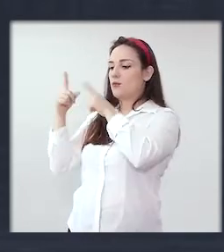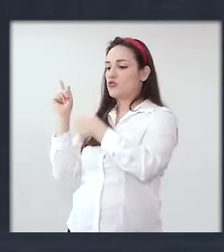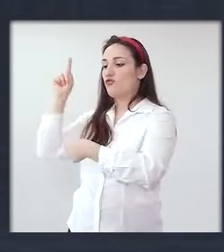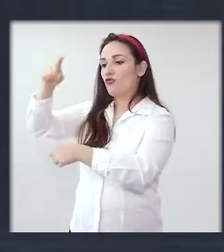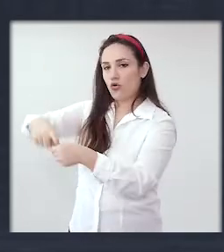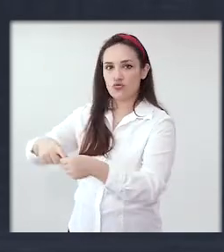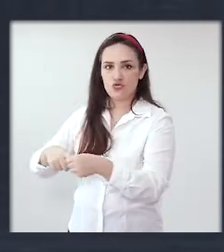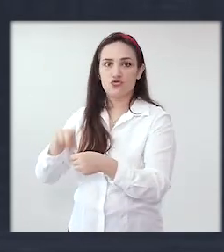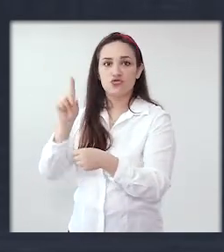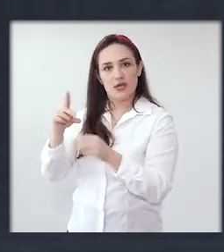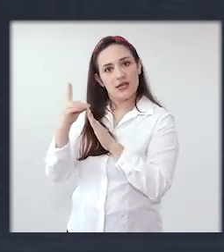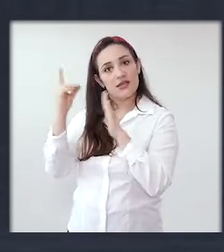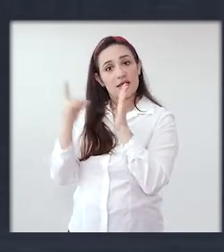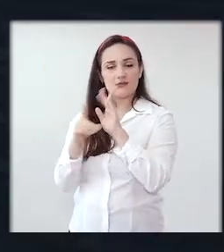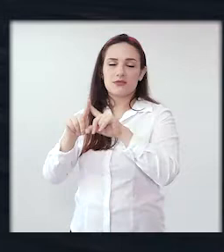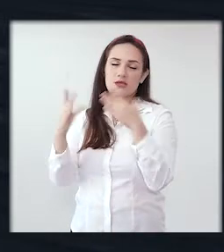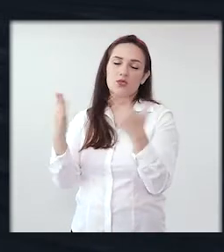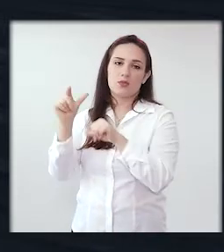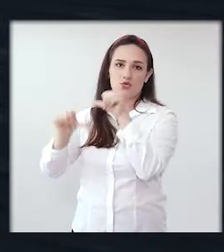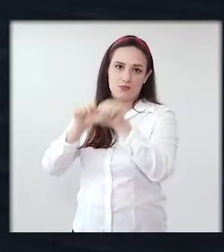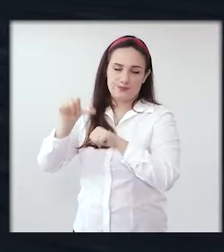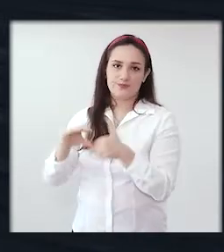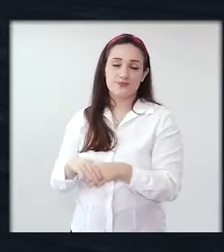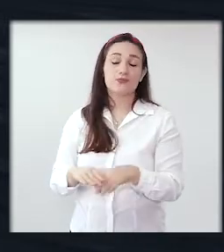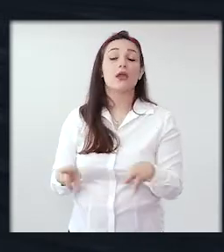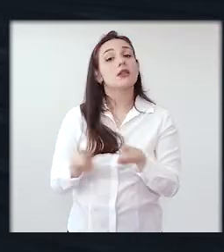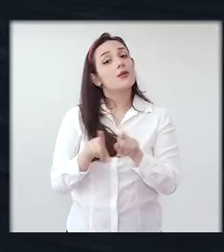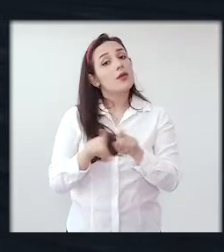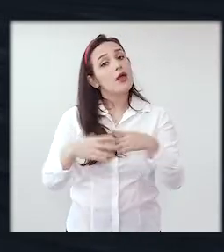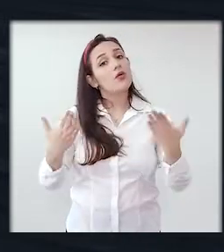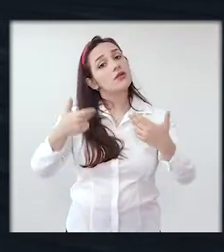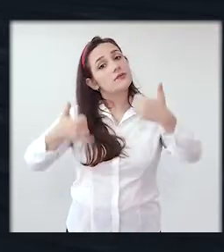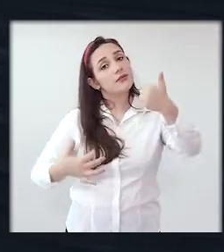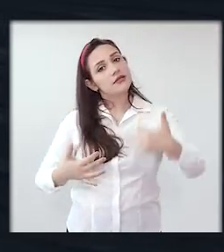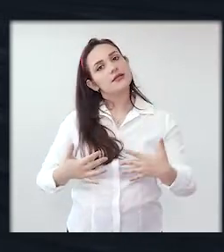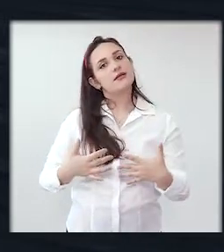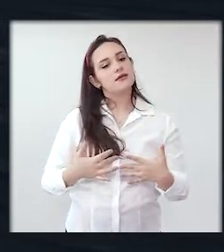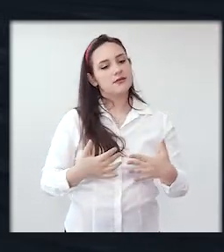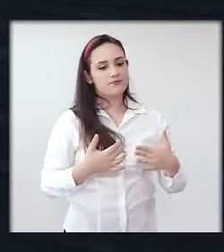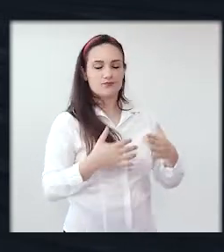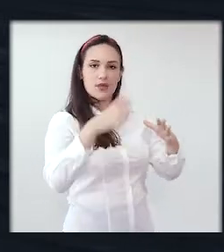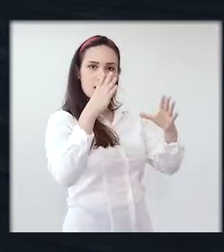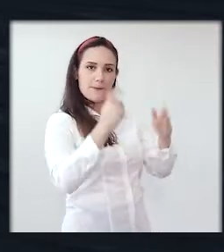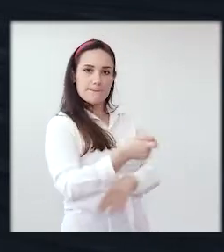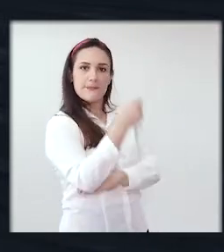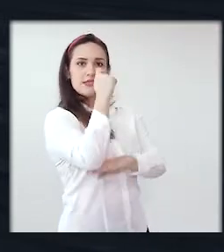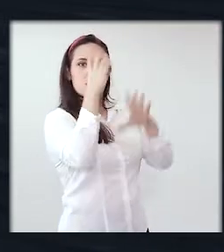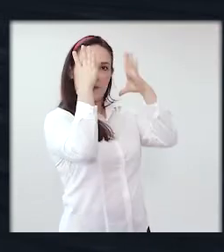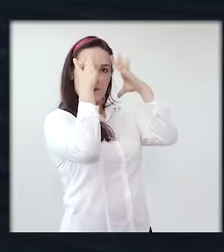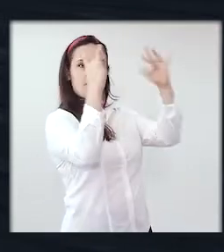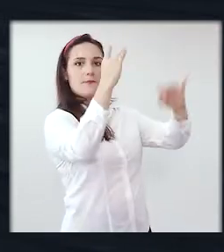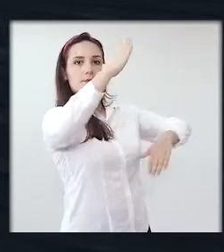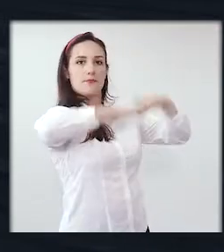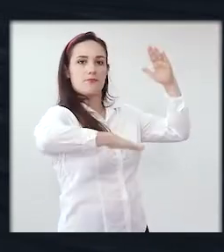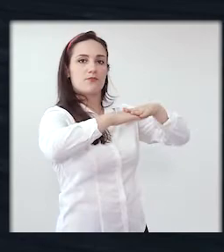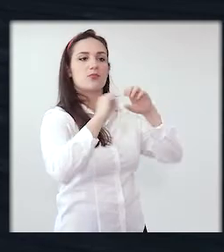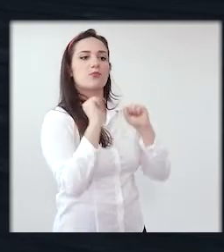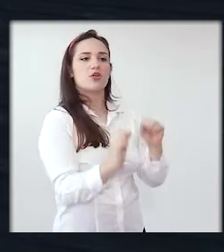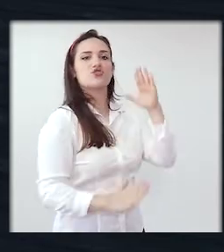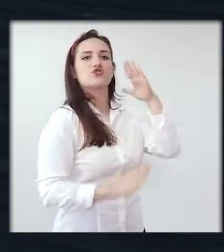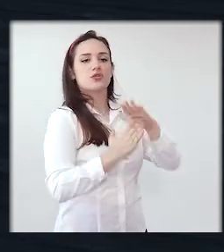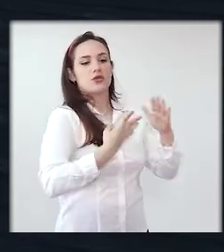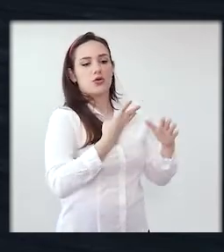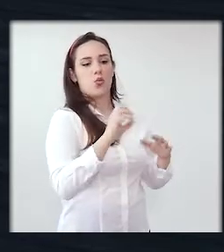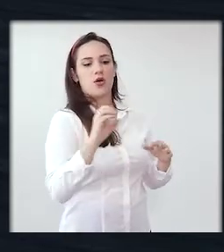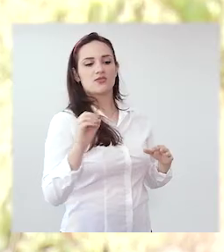era liberada no decreto. Neste, também está detalhado que o pescador profissional pode pescar até 400